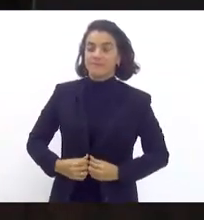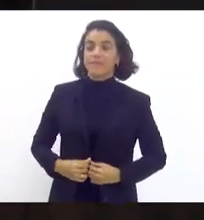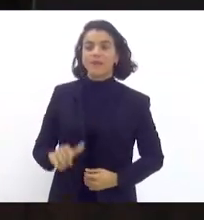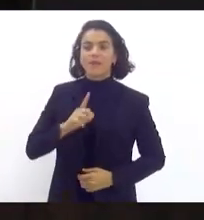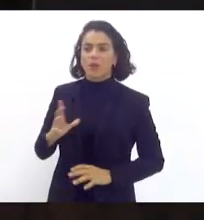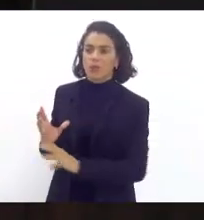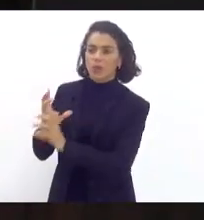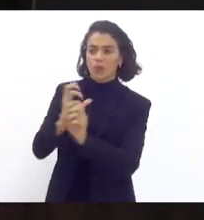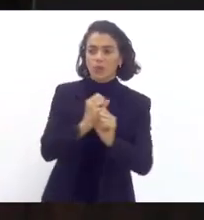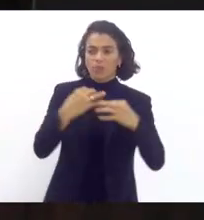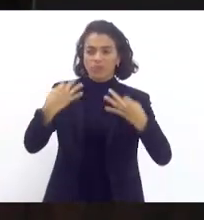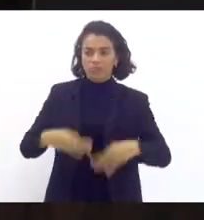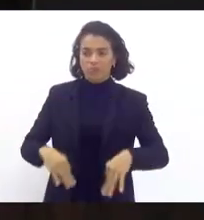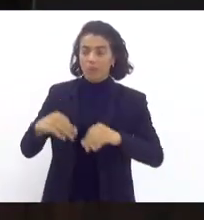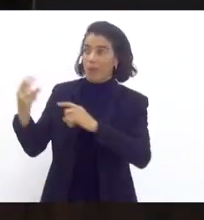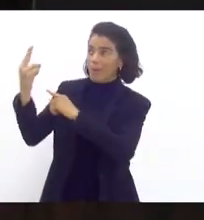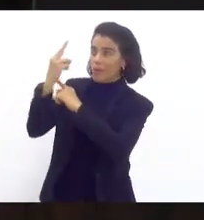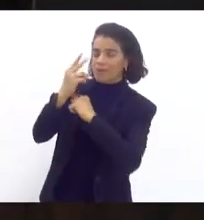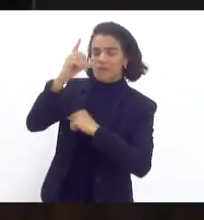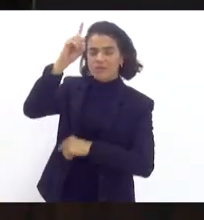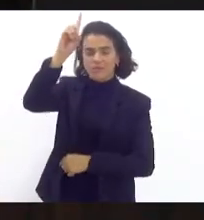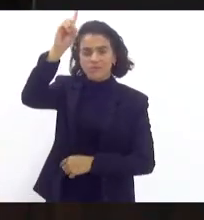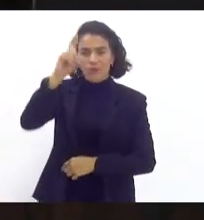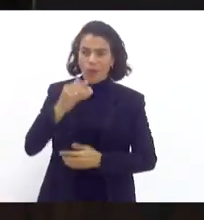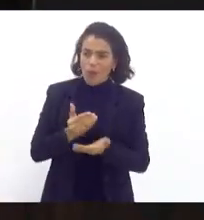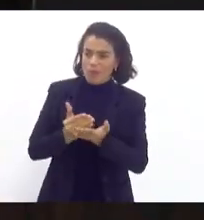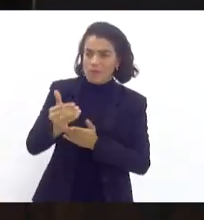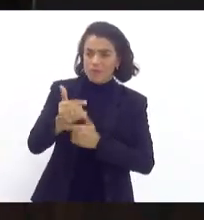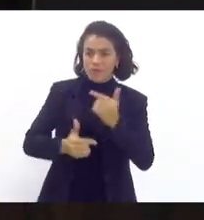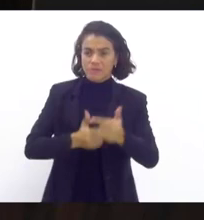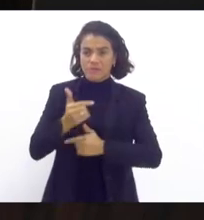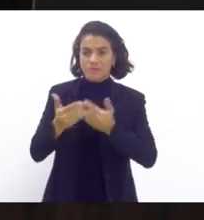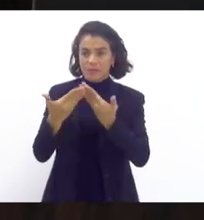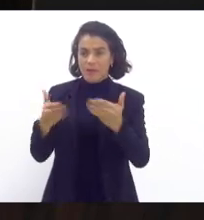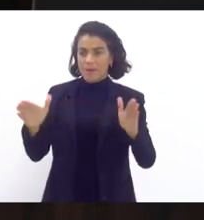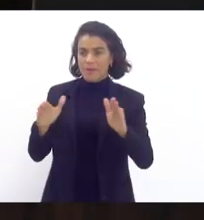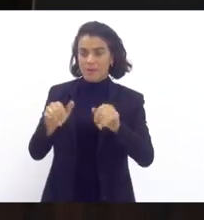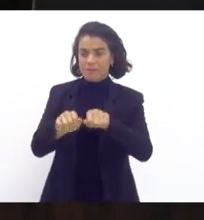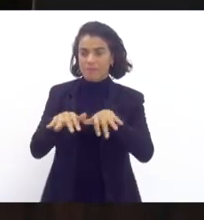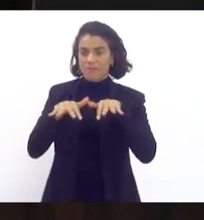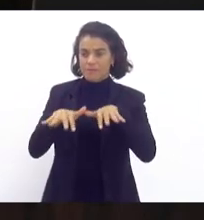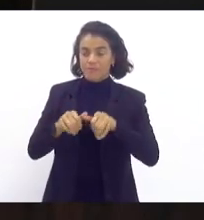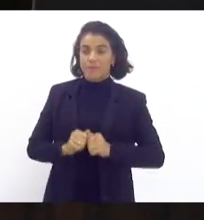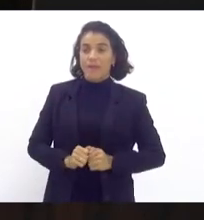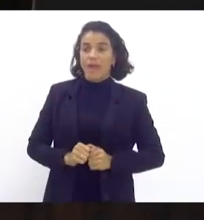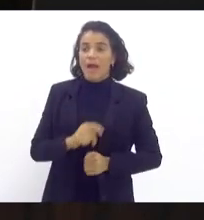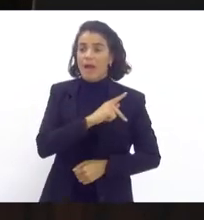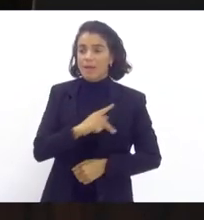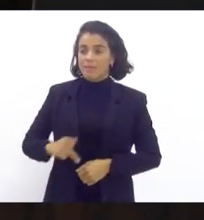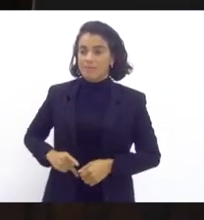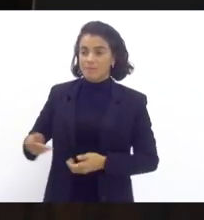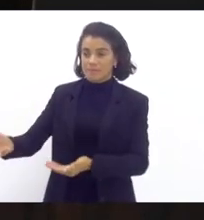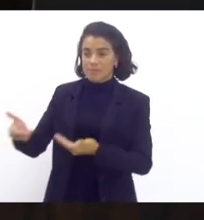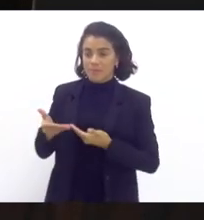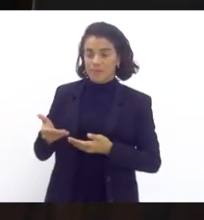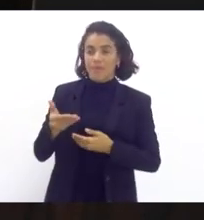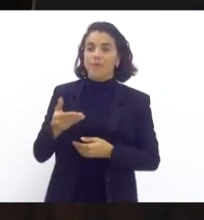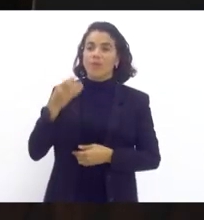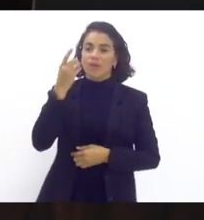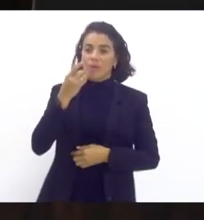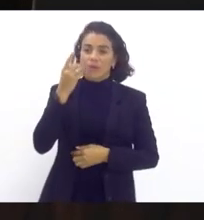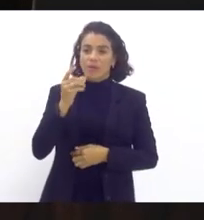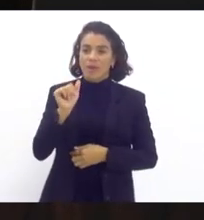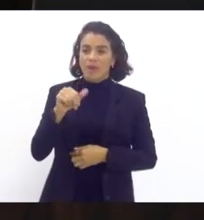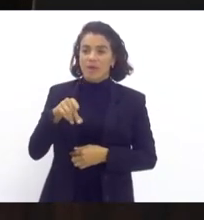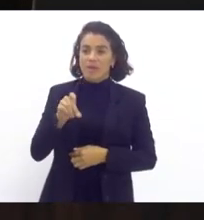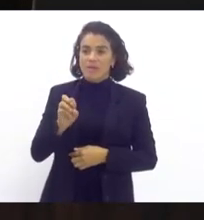Havendo o número legal e sob a proteção de Deus, iniciamos nosso trabalho. Está aberta a sessão. A presidência convida o nobre deputado Anderson Moraes